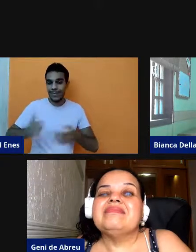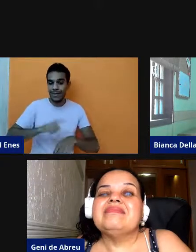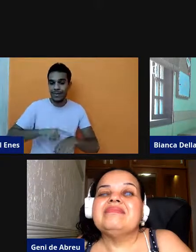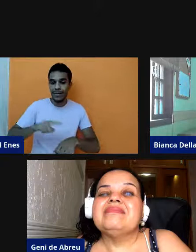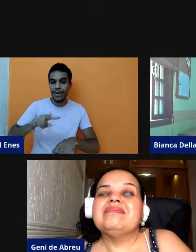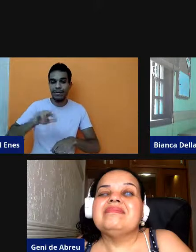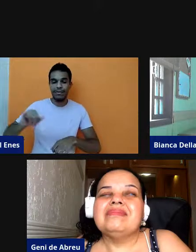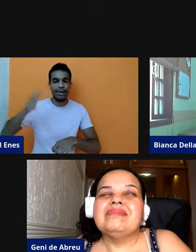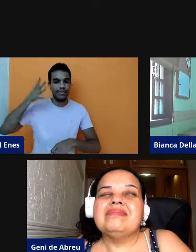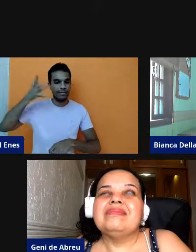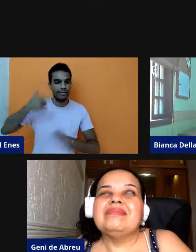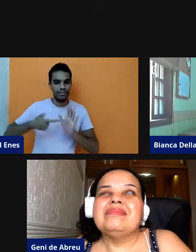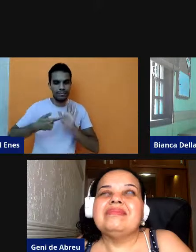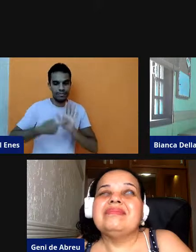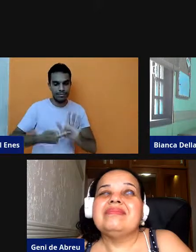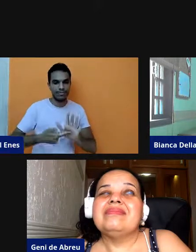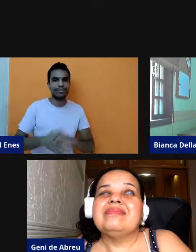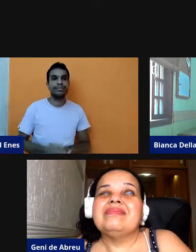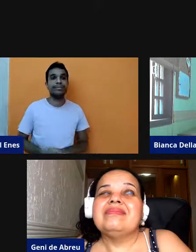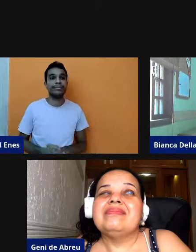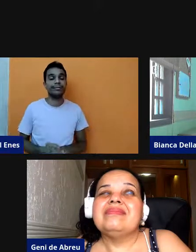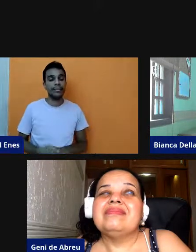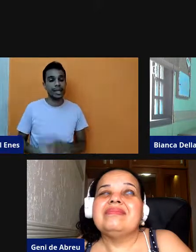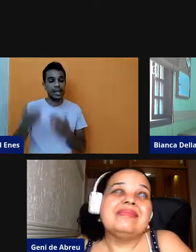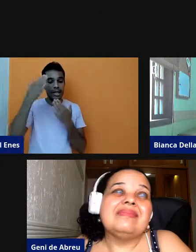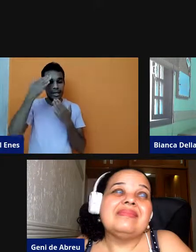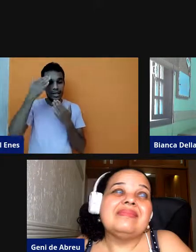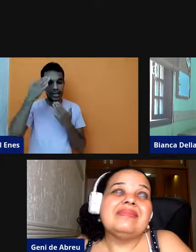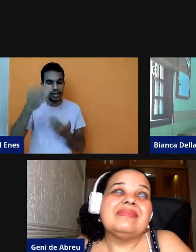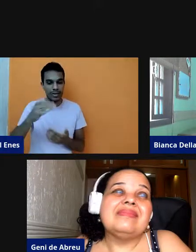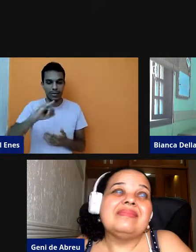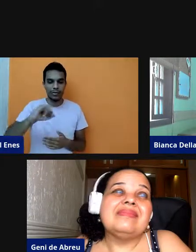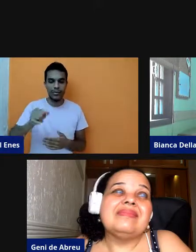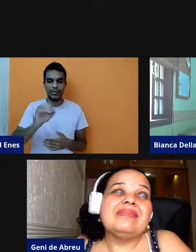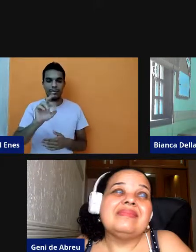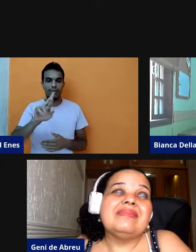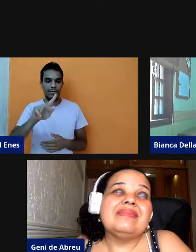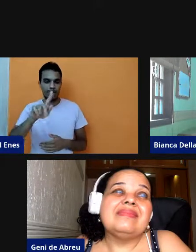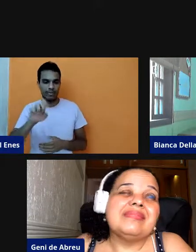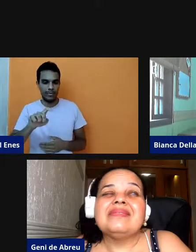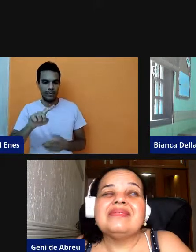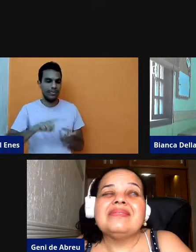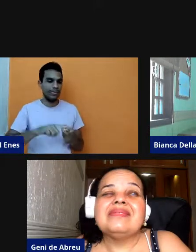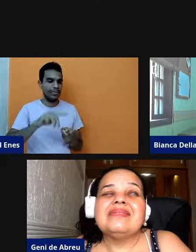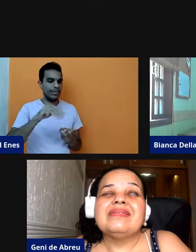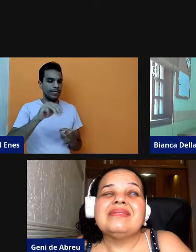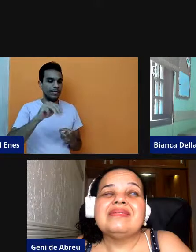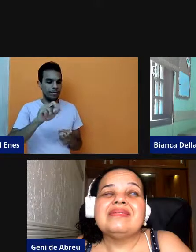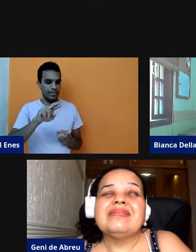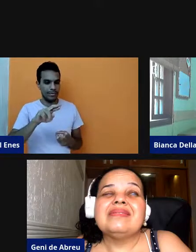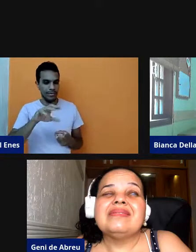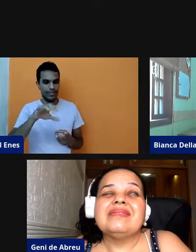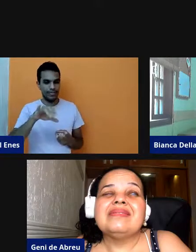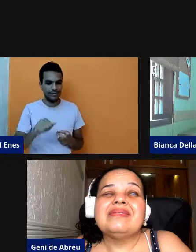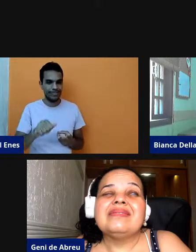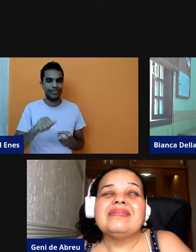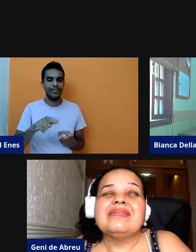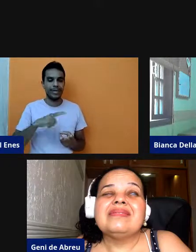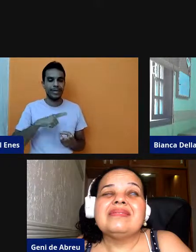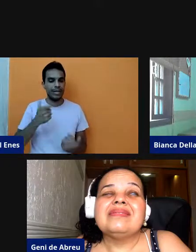que vem. Agradecer ao Jorge Oliveira e a Márcia Noronha, que estão na assistência técnica